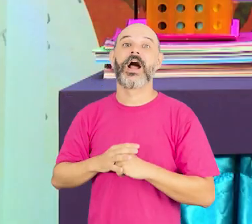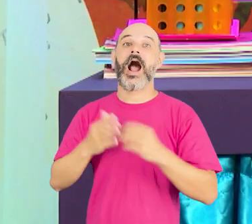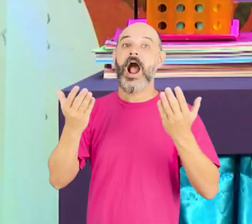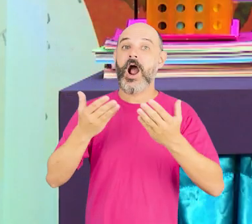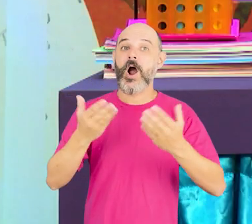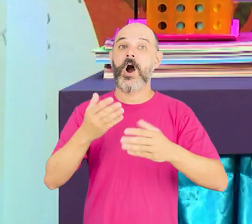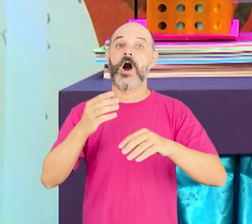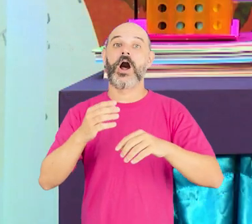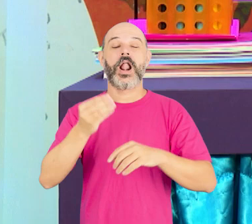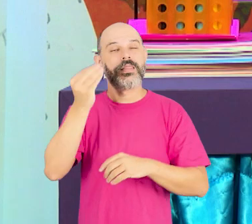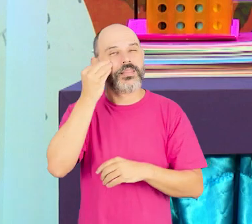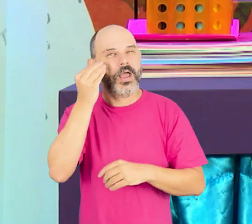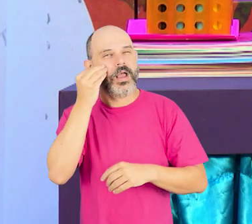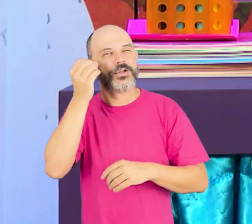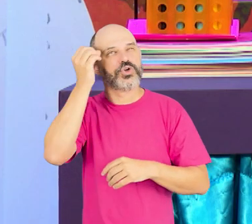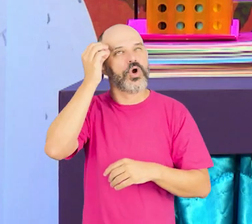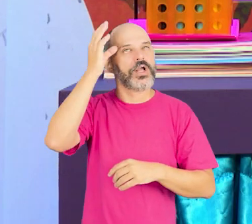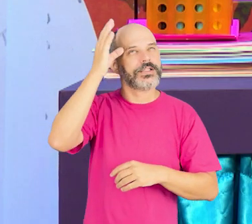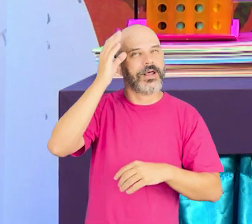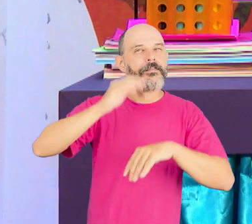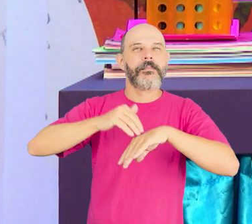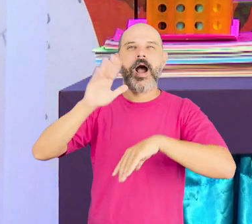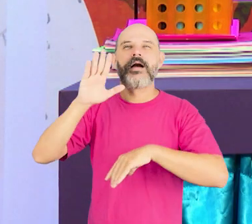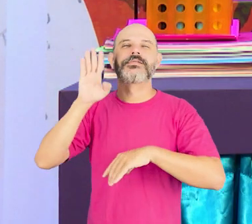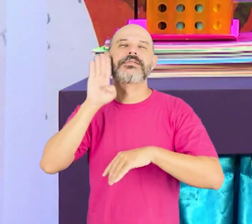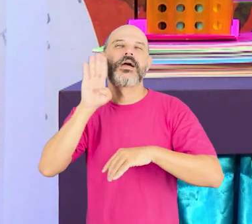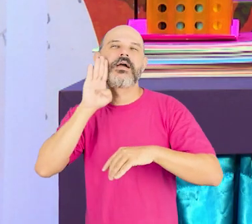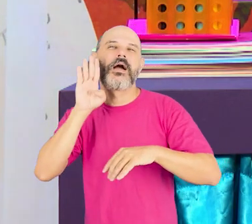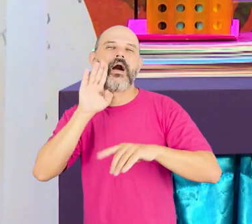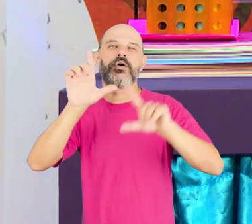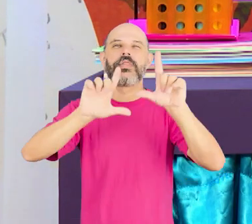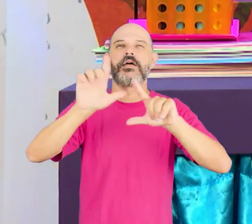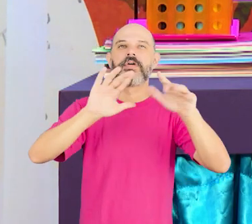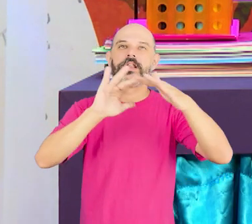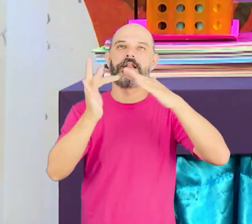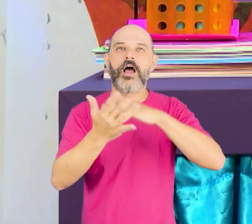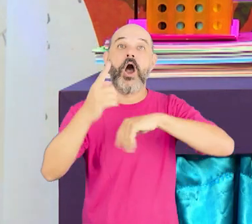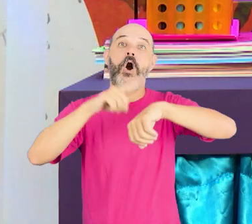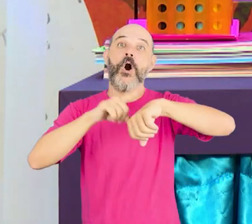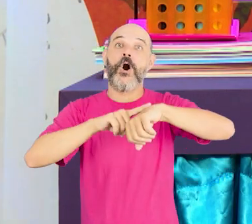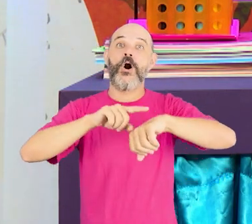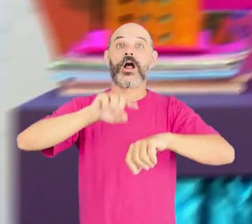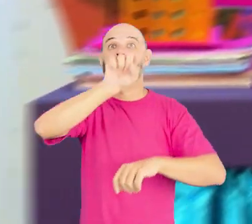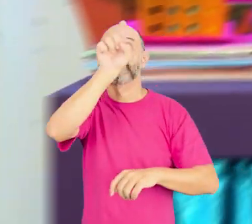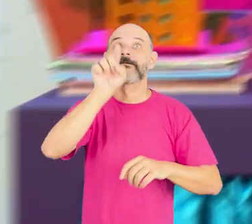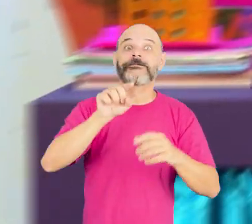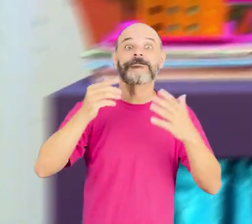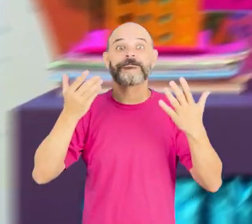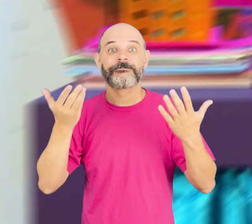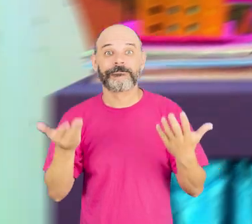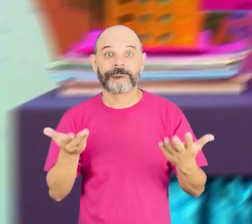hora do teste de conhecimentos mais legal da TV e da internet. Tá na hora do nosso